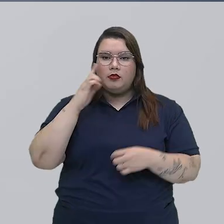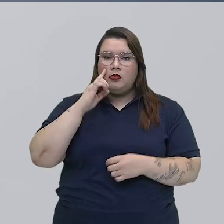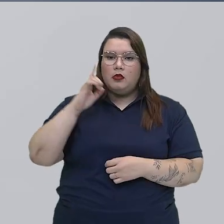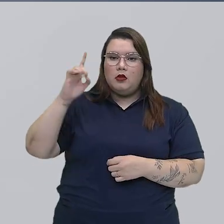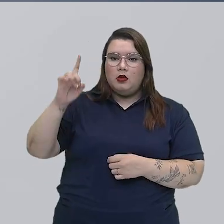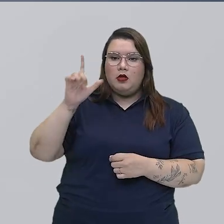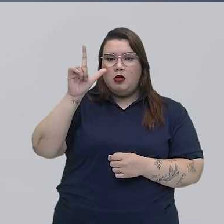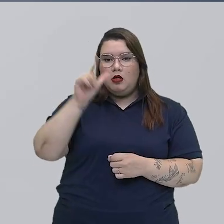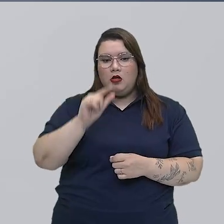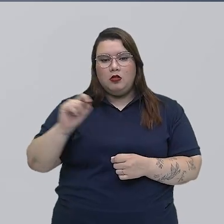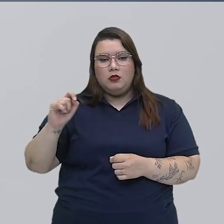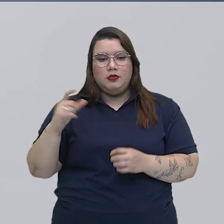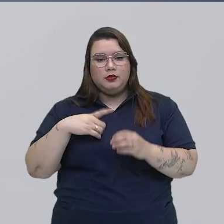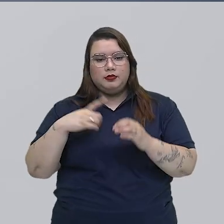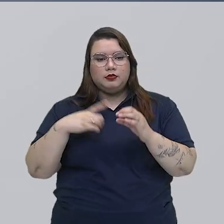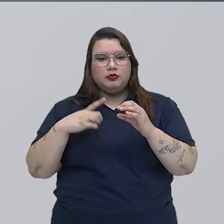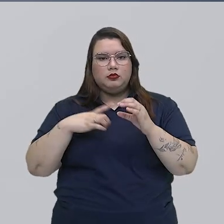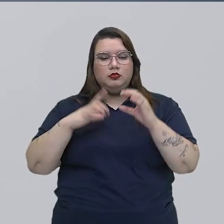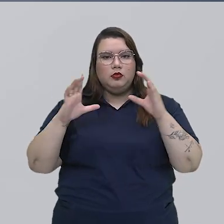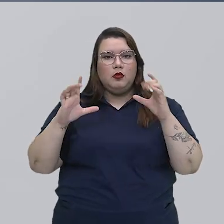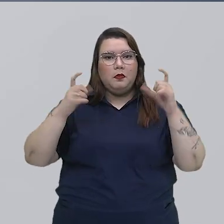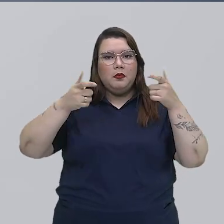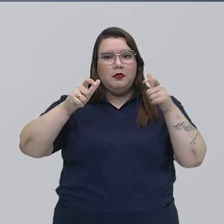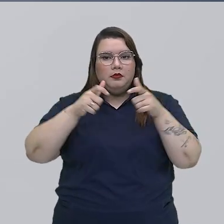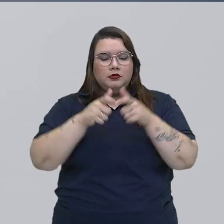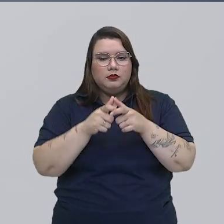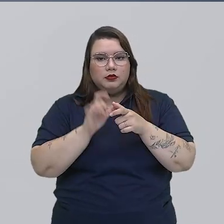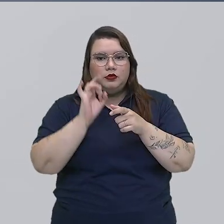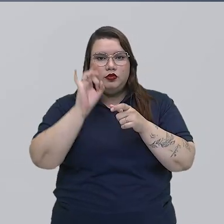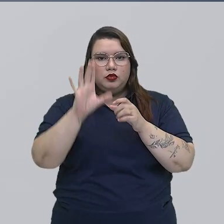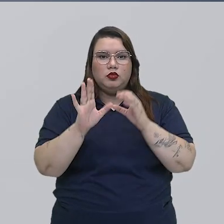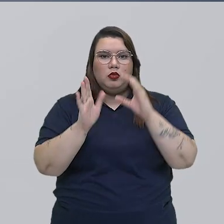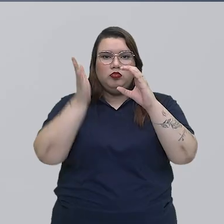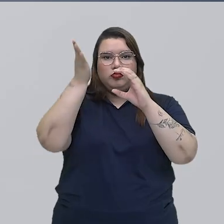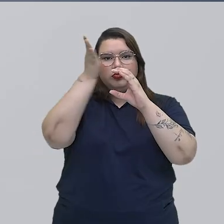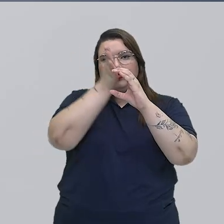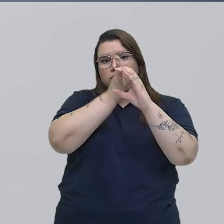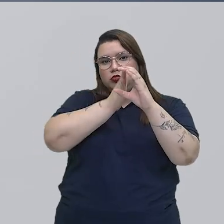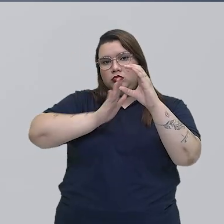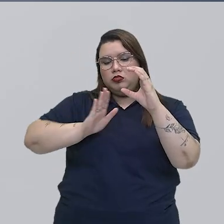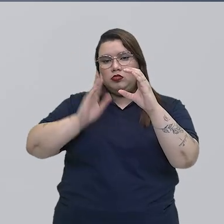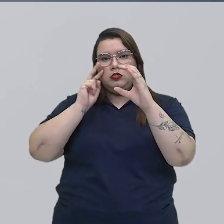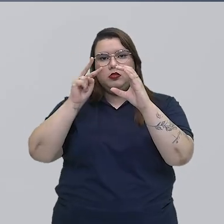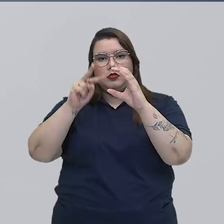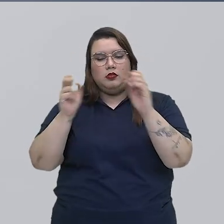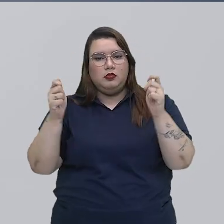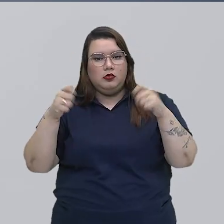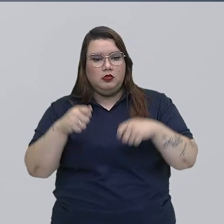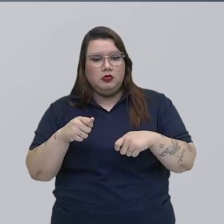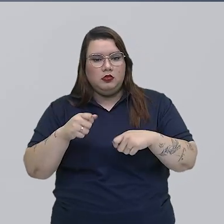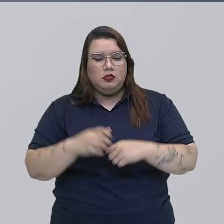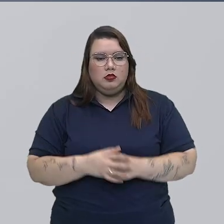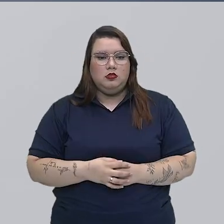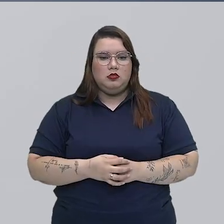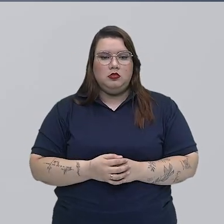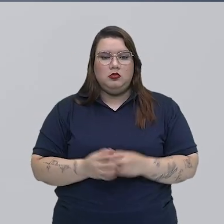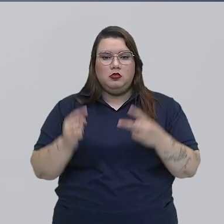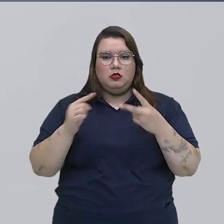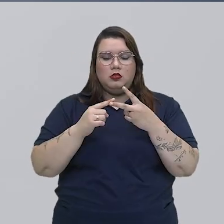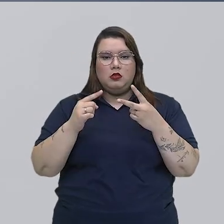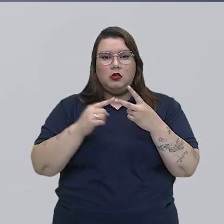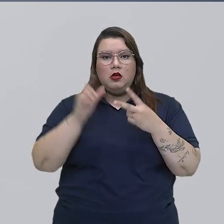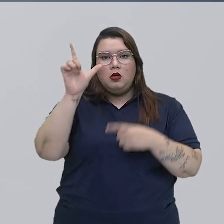vai diminuindo, mostrando que só uma parte dela está iluminada. A fase da